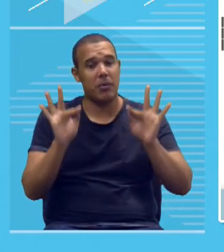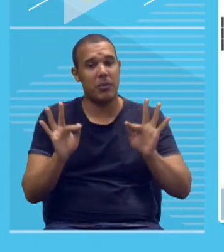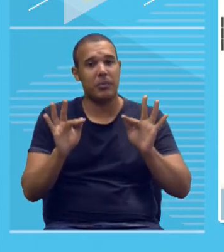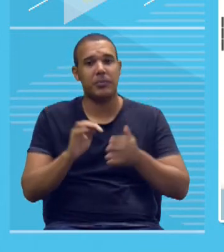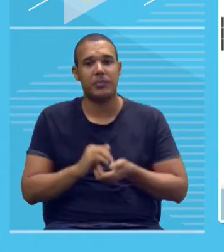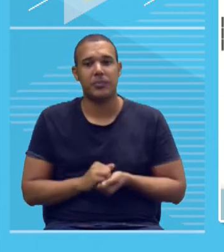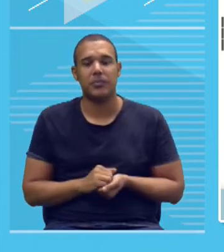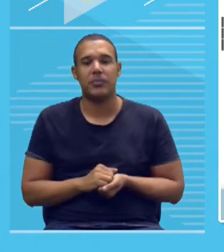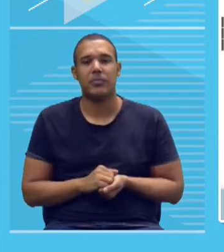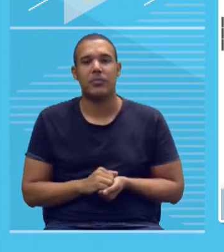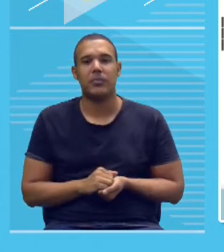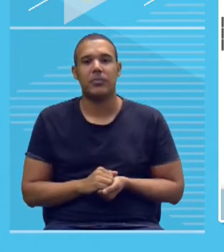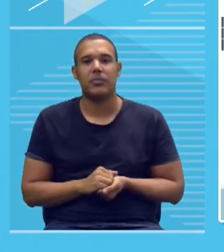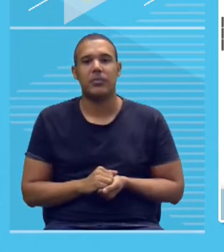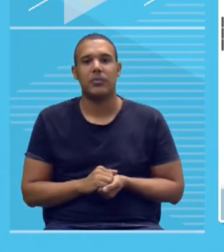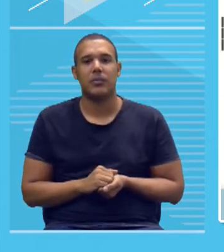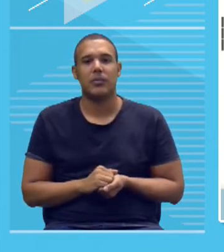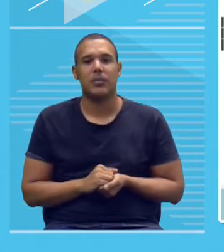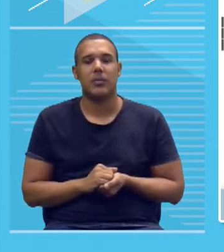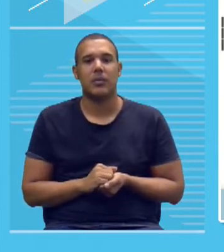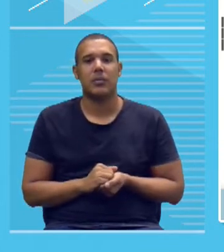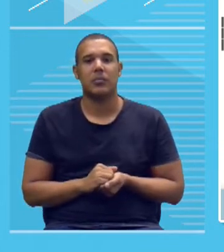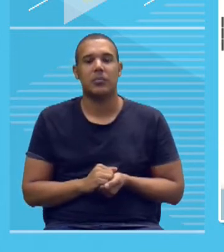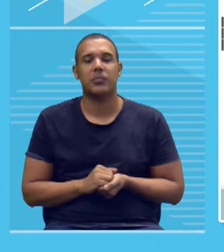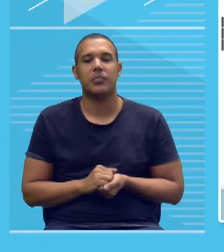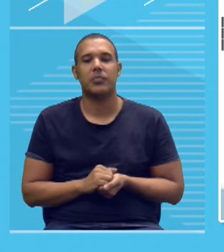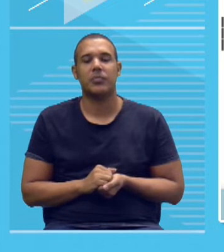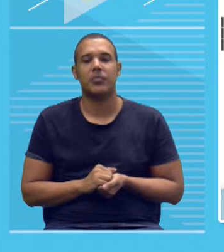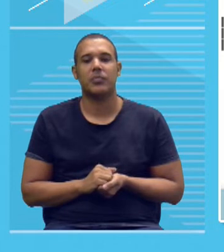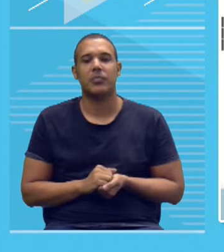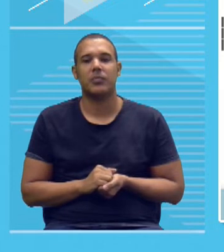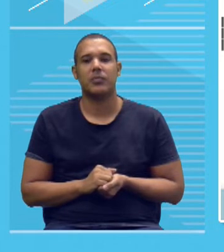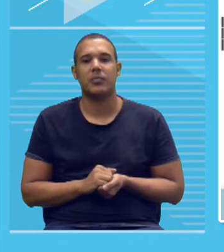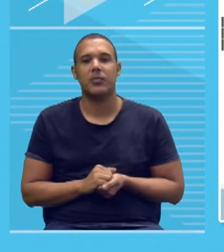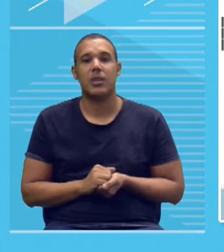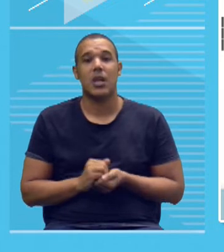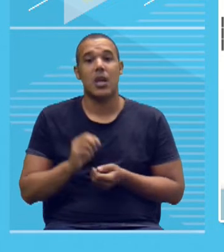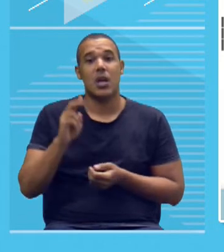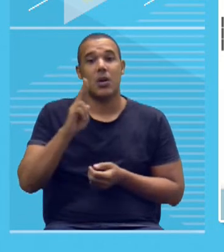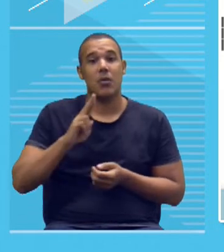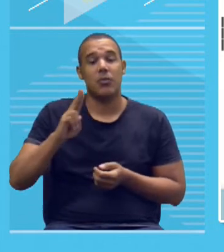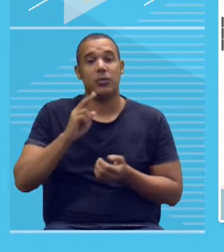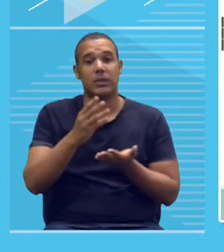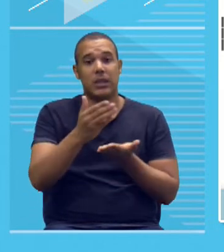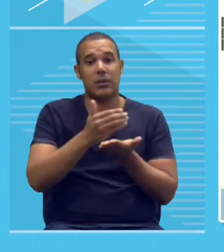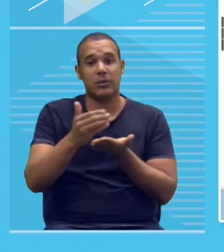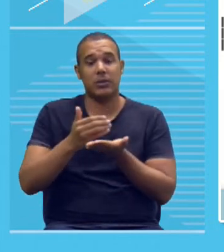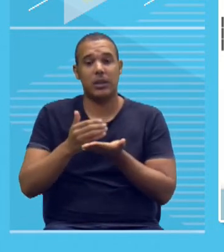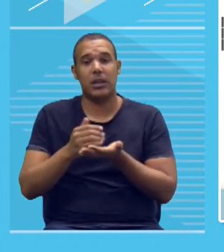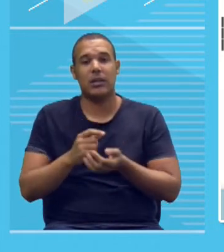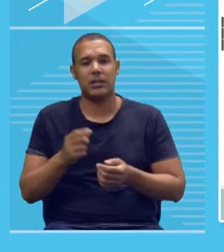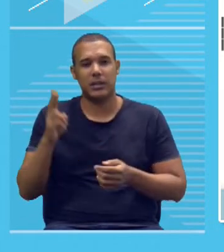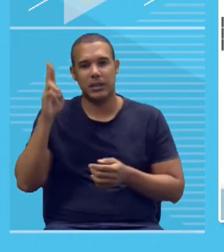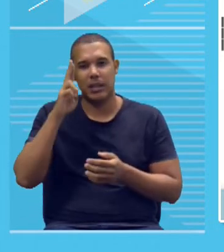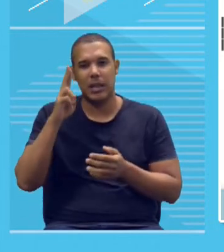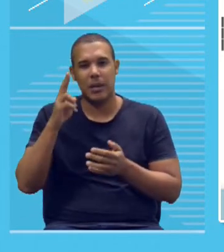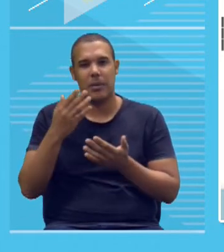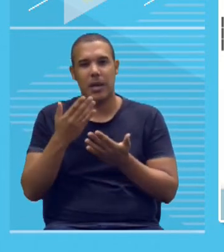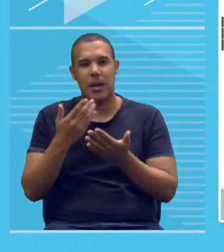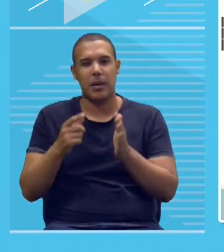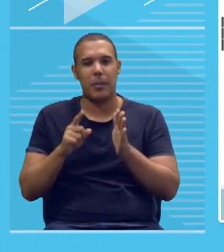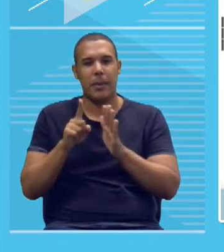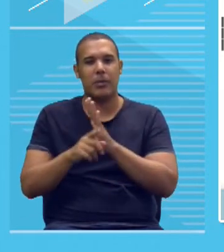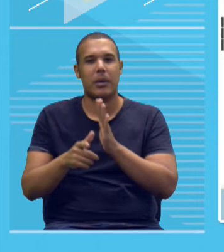que que eu vou fazer eu vou pegar aqueles dados eu vou substituindo Diferentemente da anterior na anterior nós achamos o